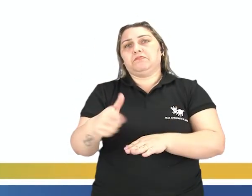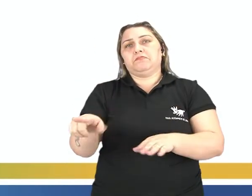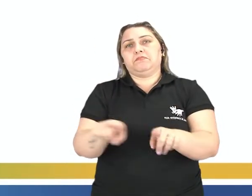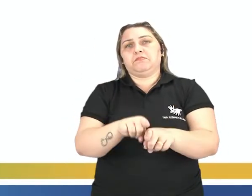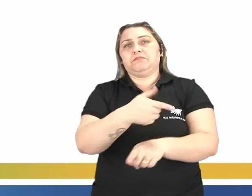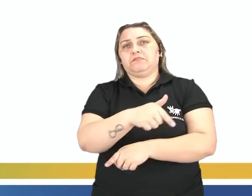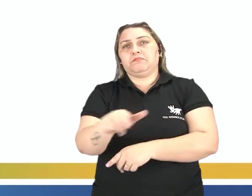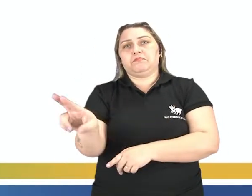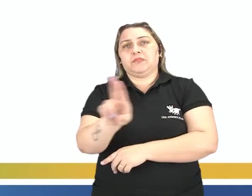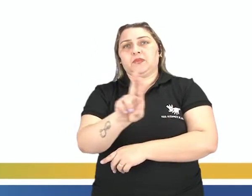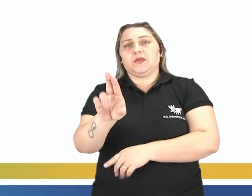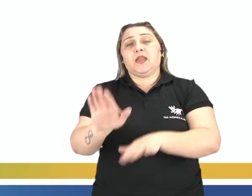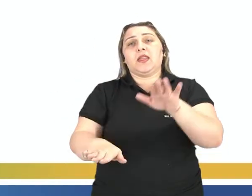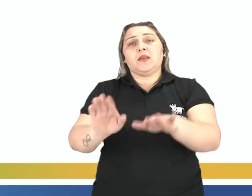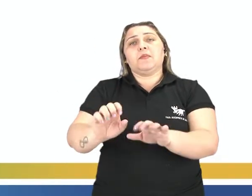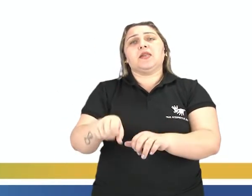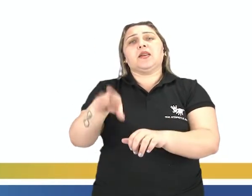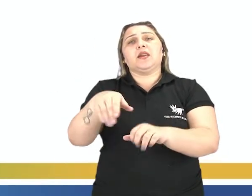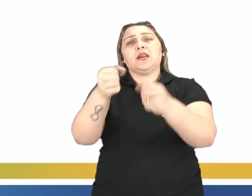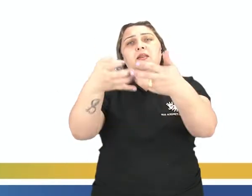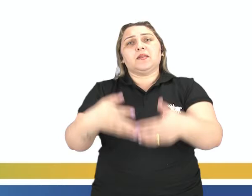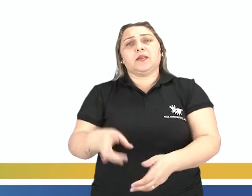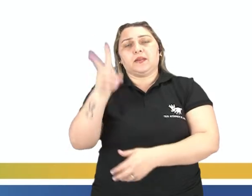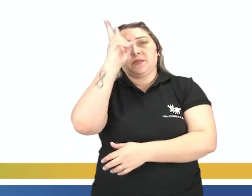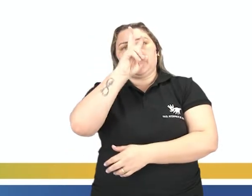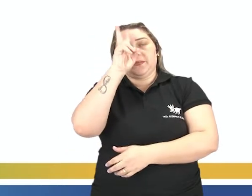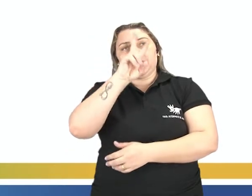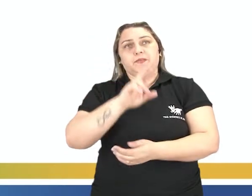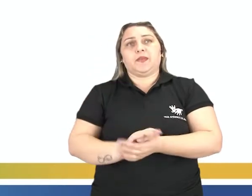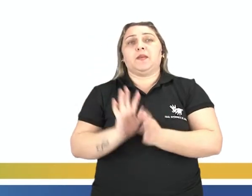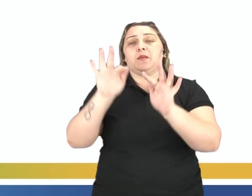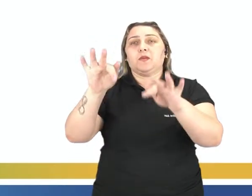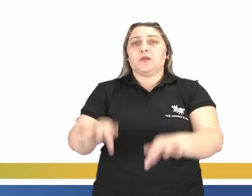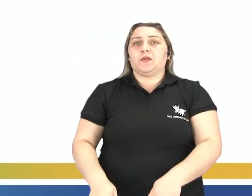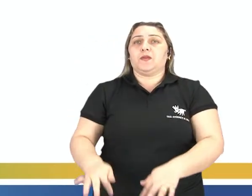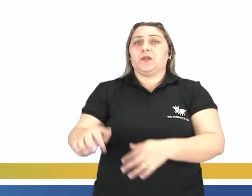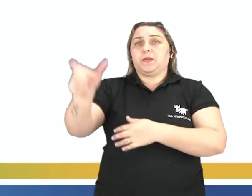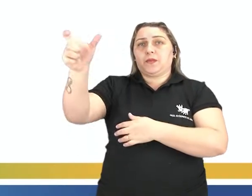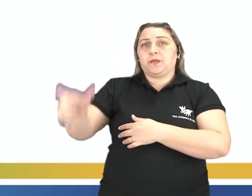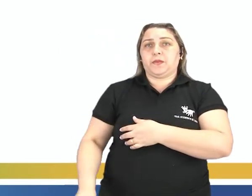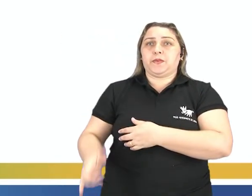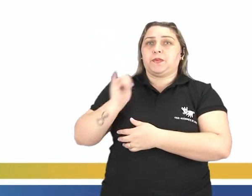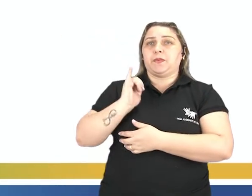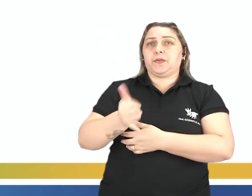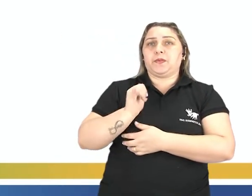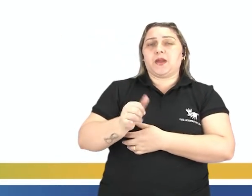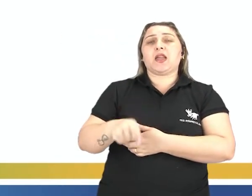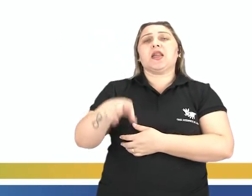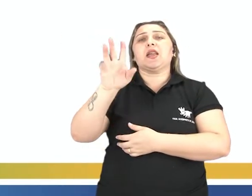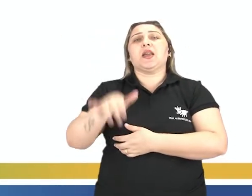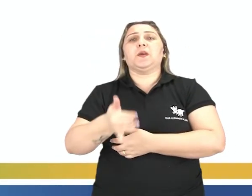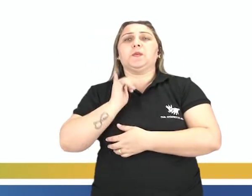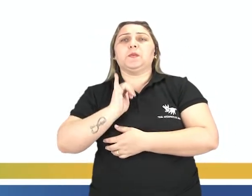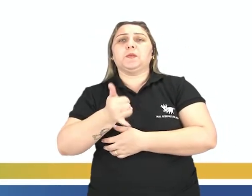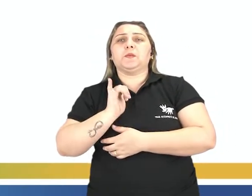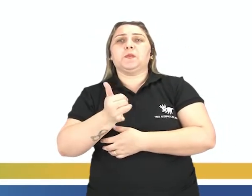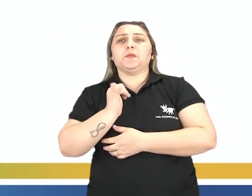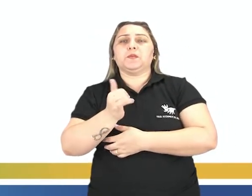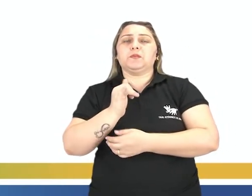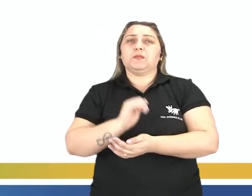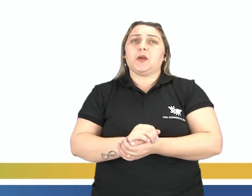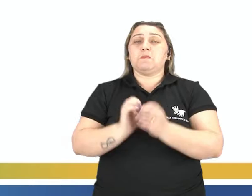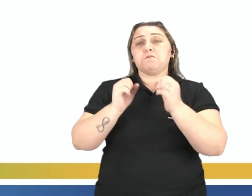têm. Vai depender muito de quem conta a história. E, por último, nós temos o narrador, que é quem narra a